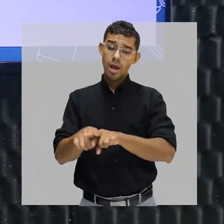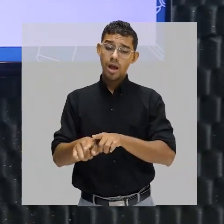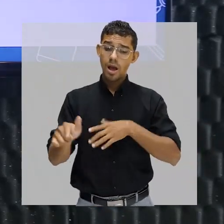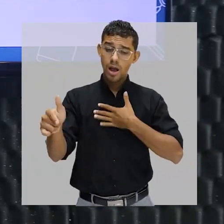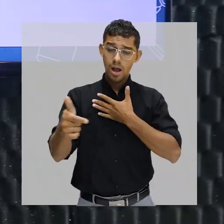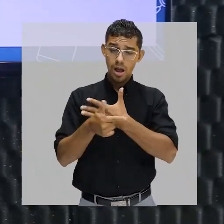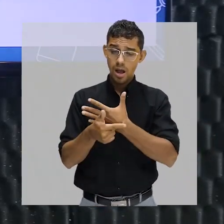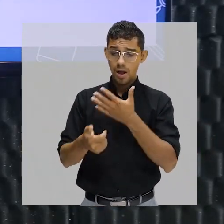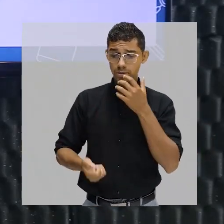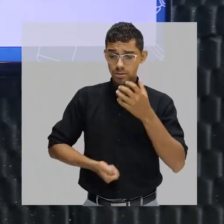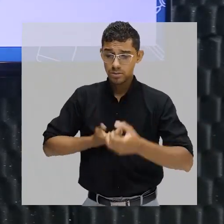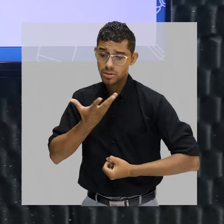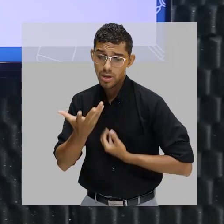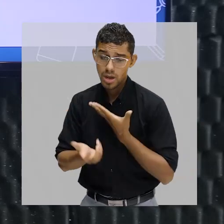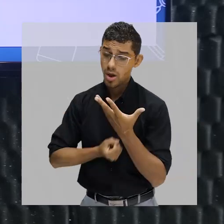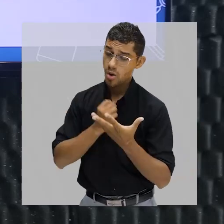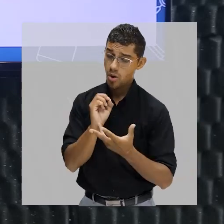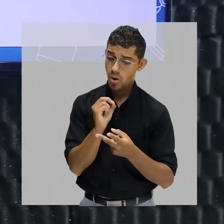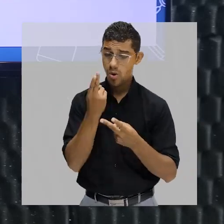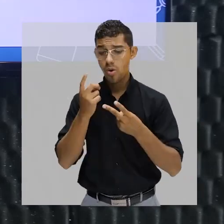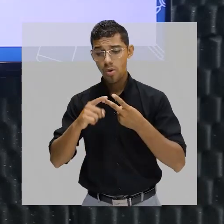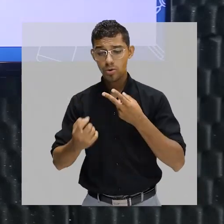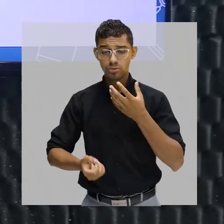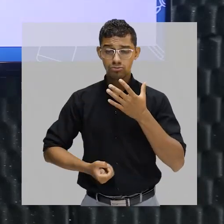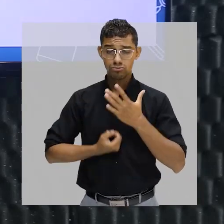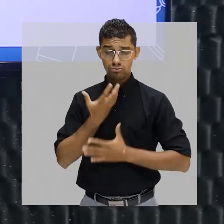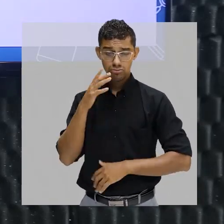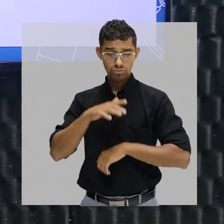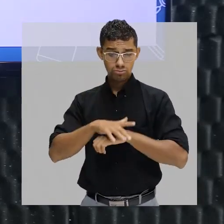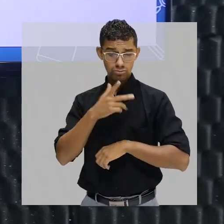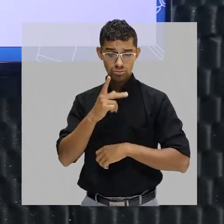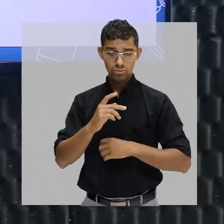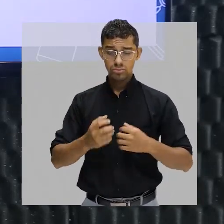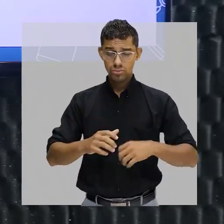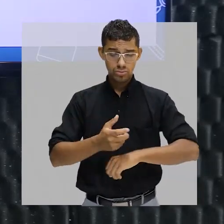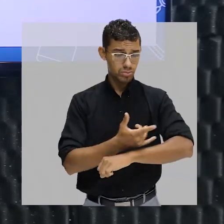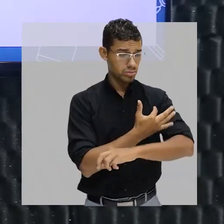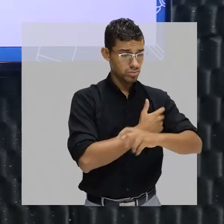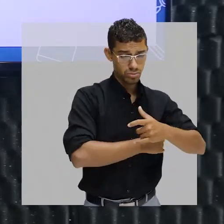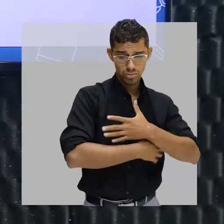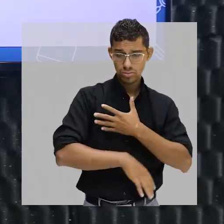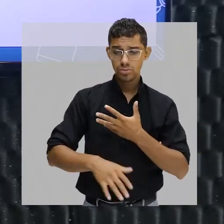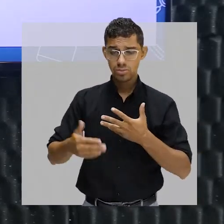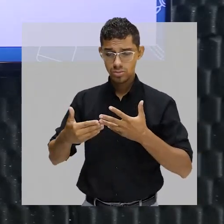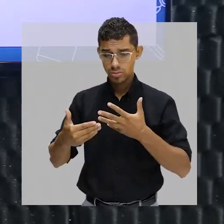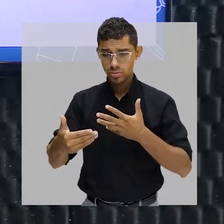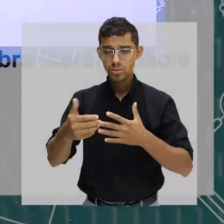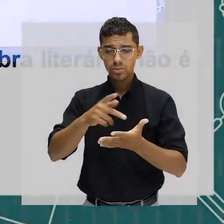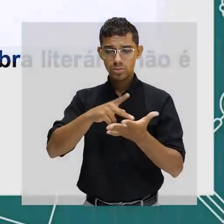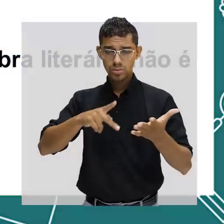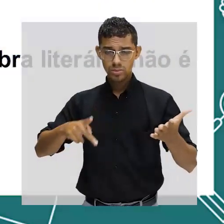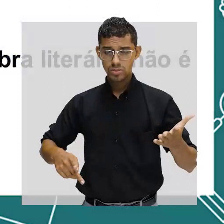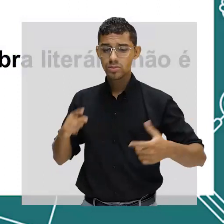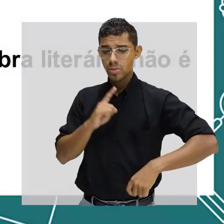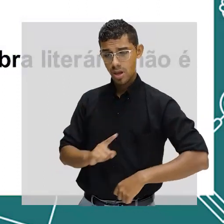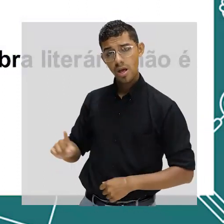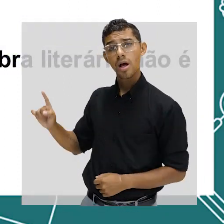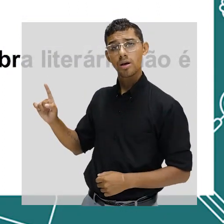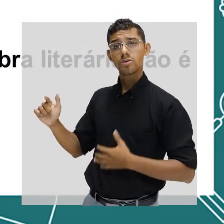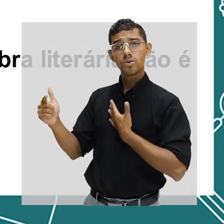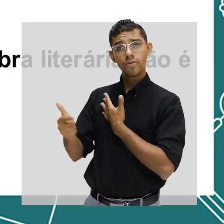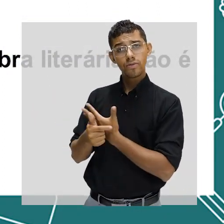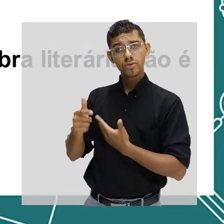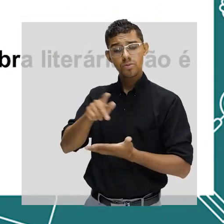ou emotiva, ela é muito parecida com a função poética, tá? Então, avançando um pouquinho. Função